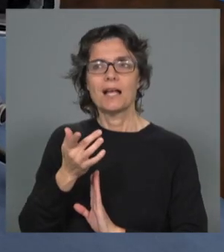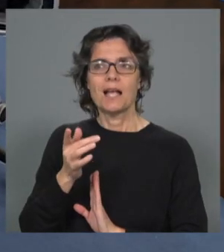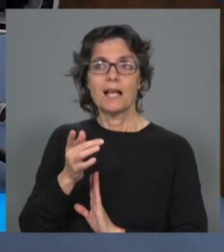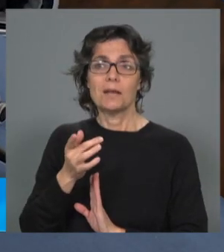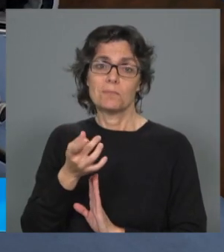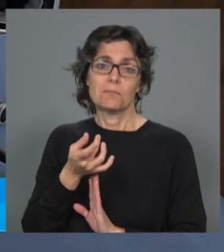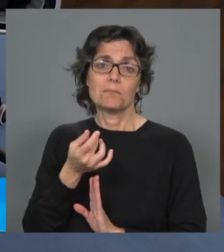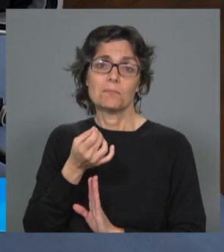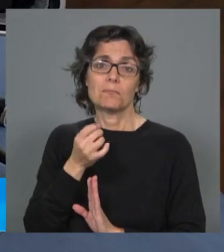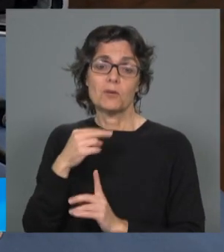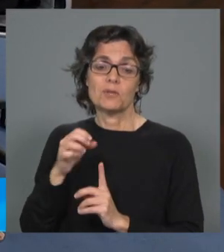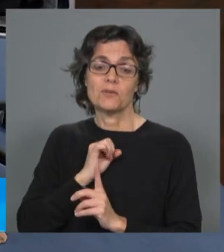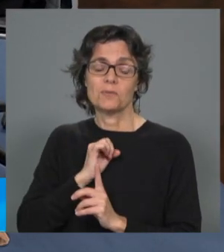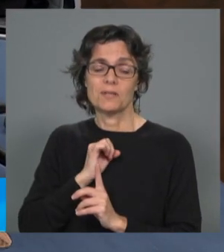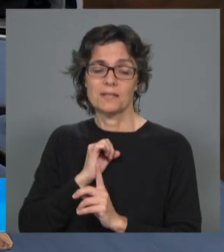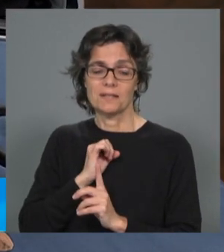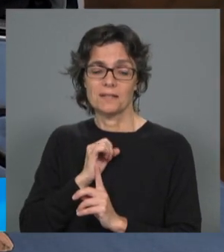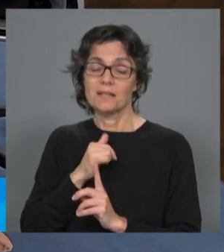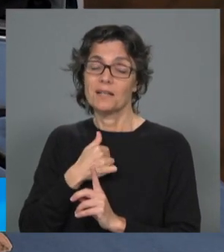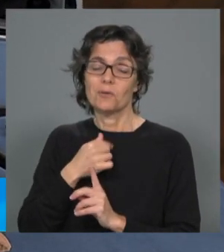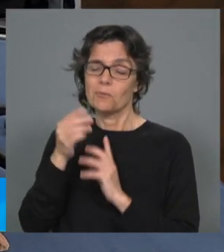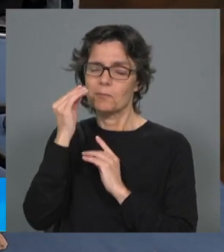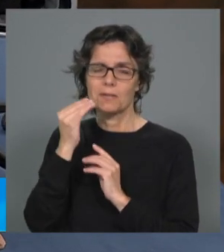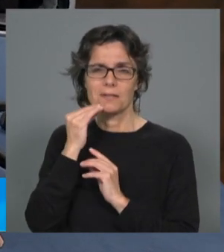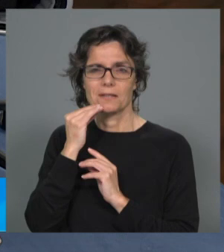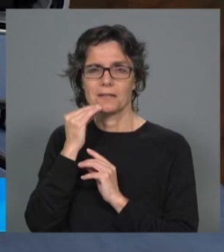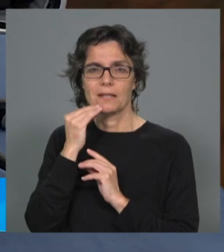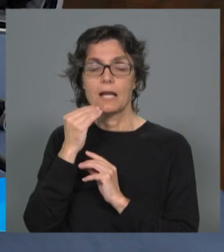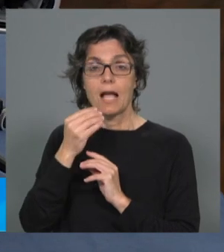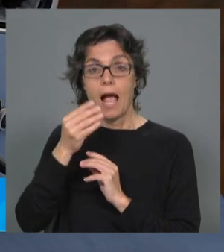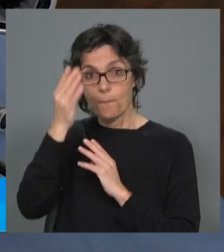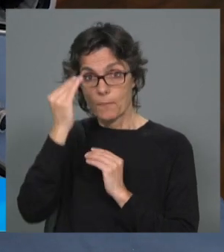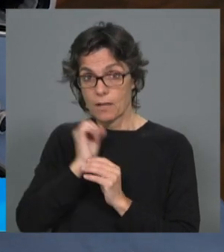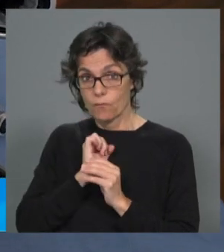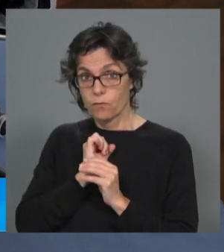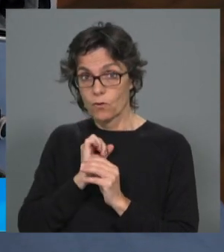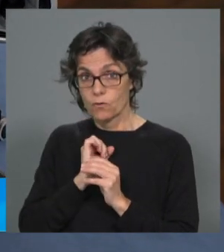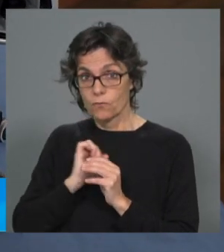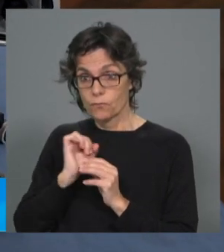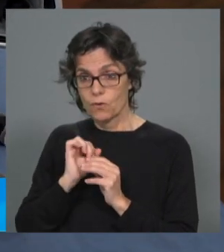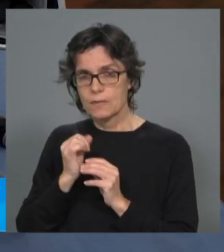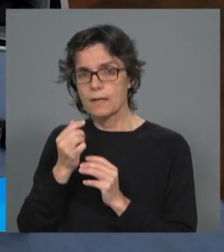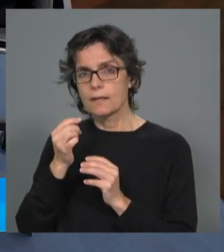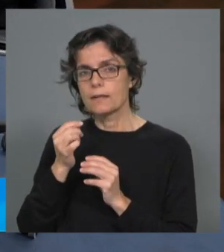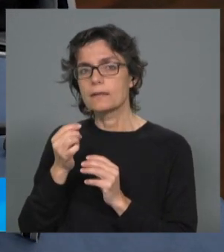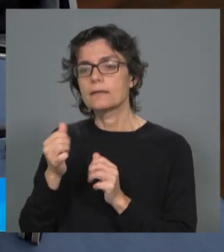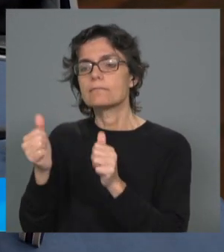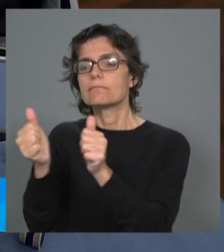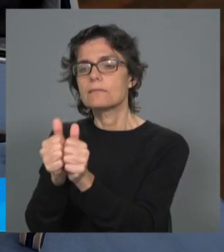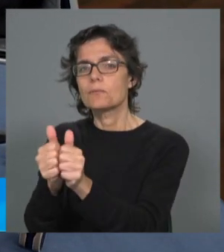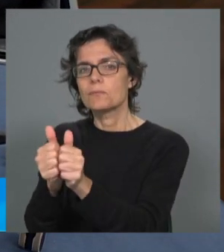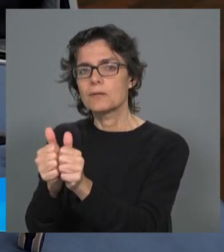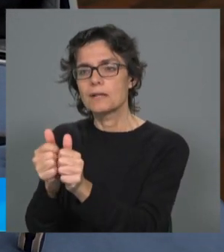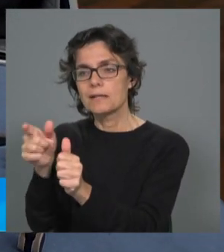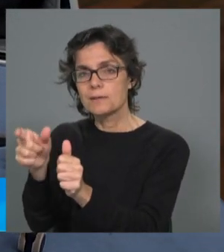aprendizagem a saber estar com aquela pessoa que está num limite humano, mas que